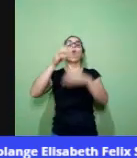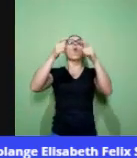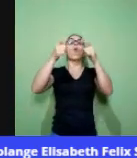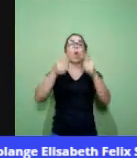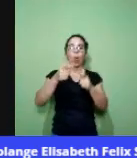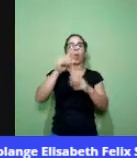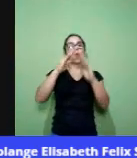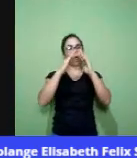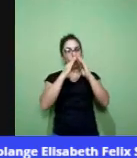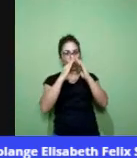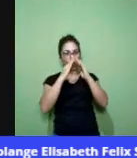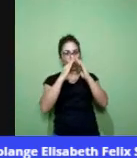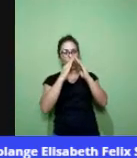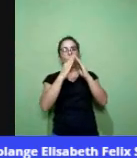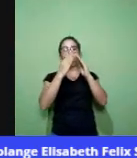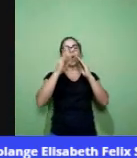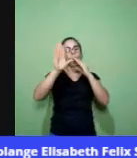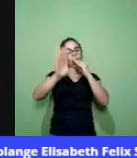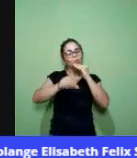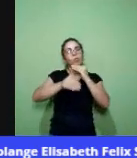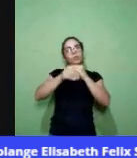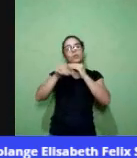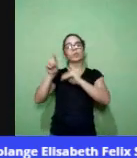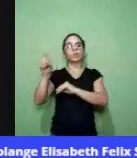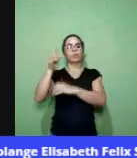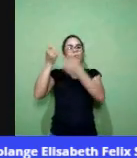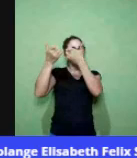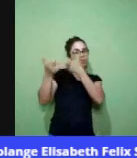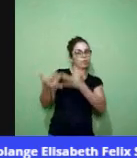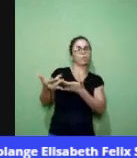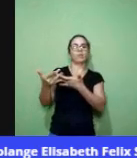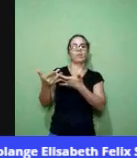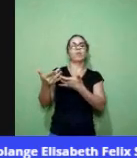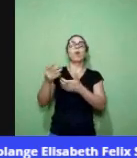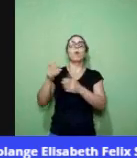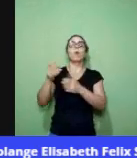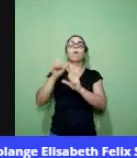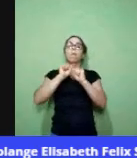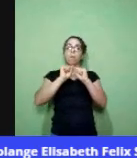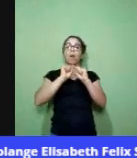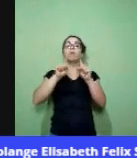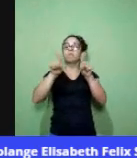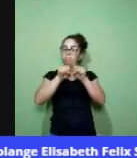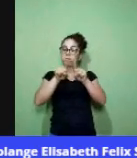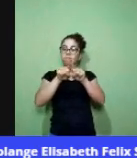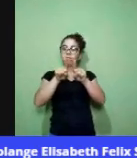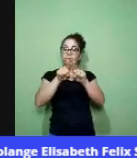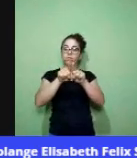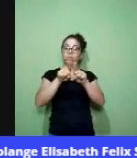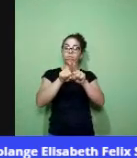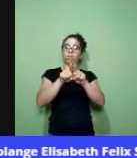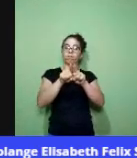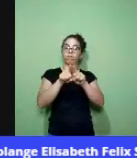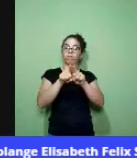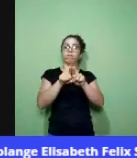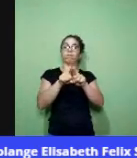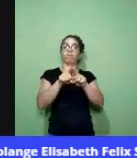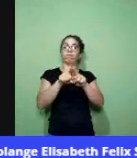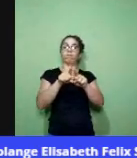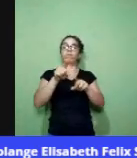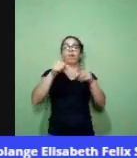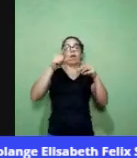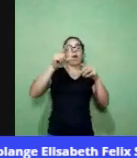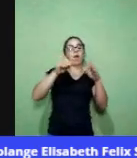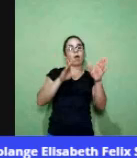Campo Grande. Onde a gente mora? Então, assim, ele fragmentado, a gente consegue trabalhar por partes, complementando o que a Silmara está